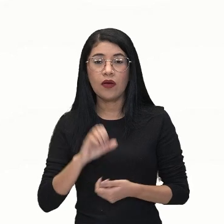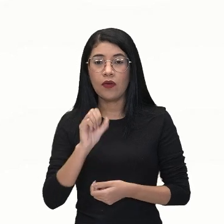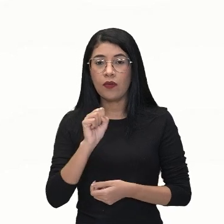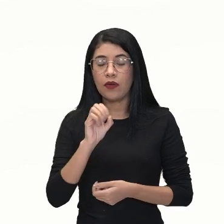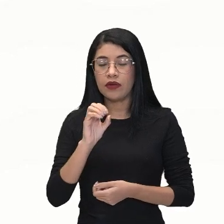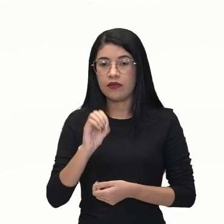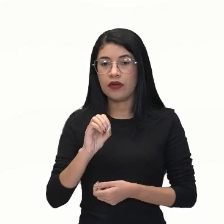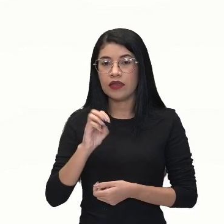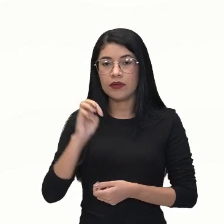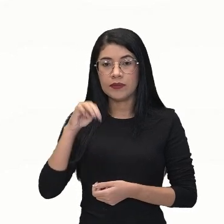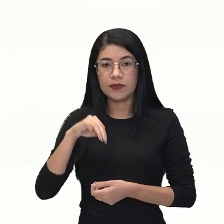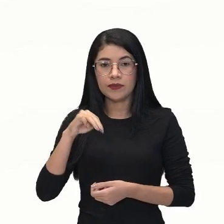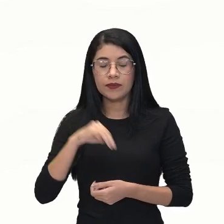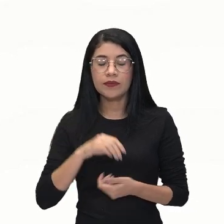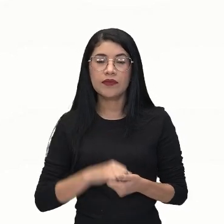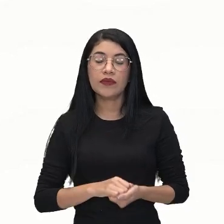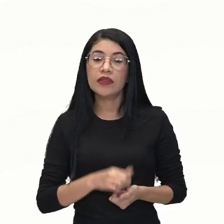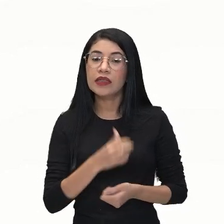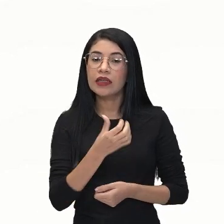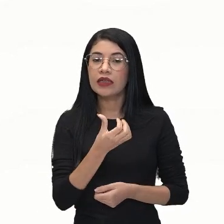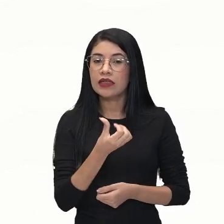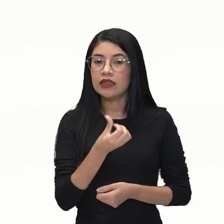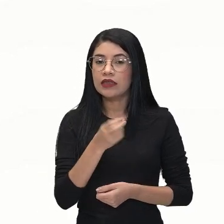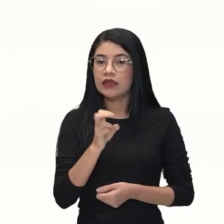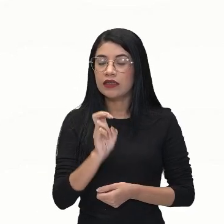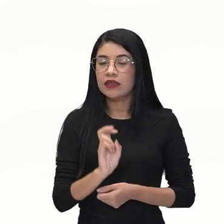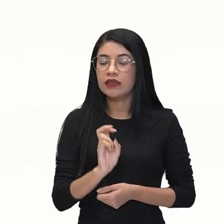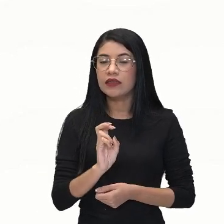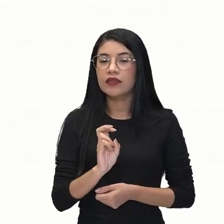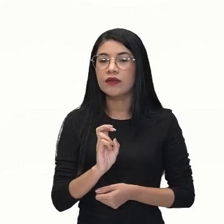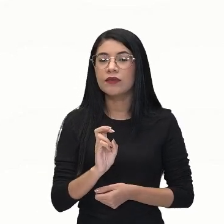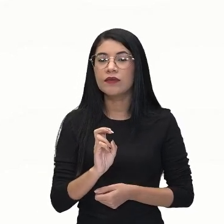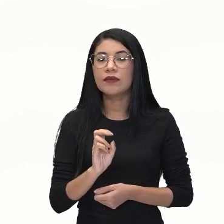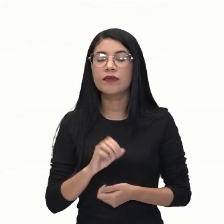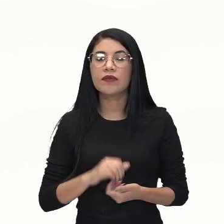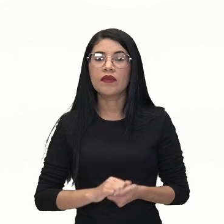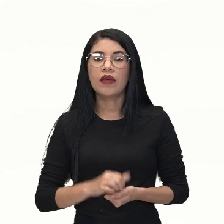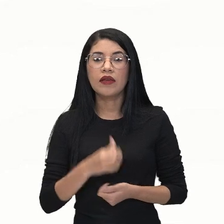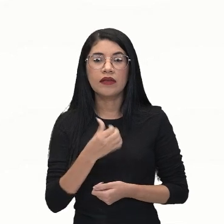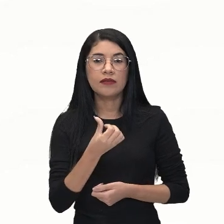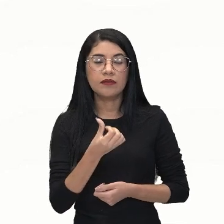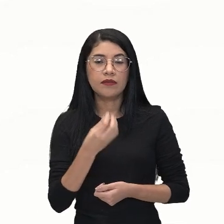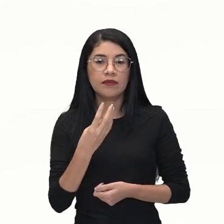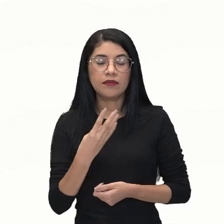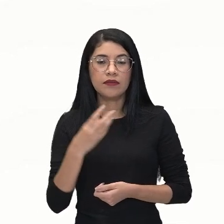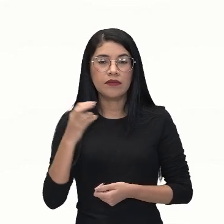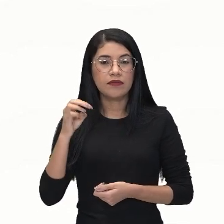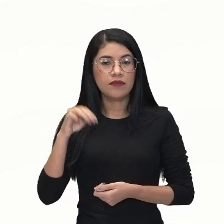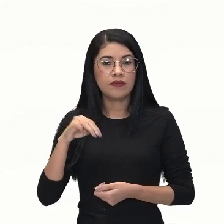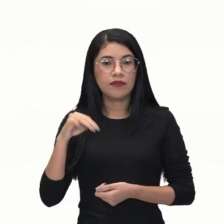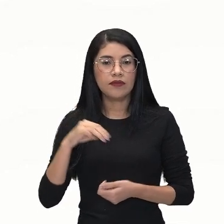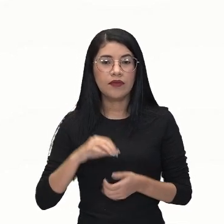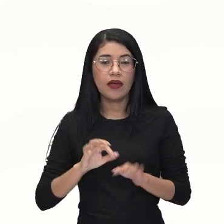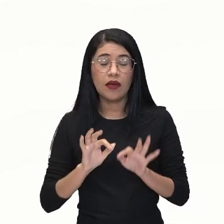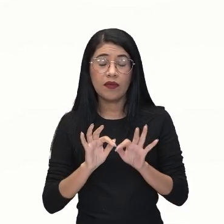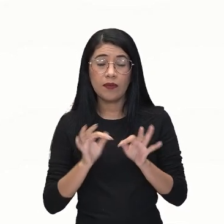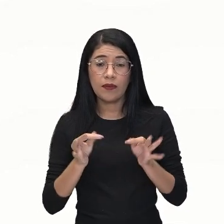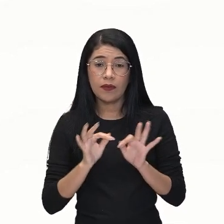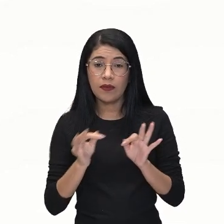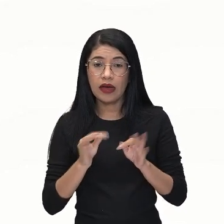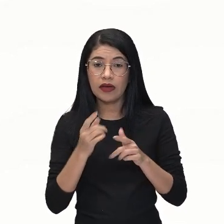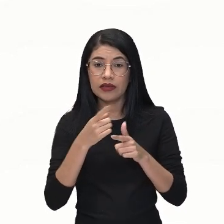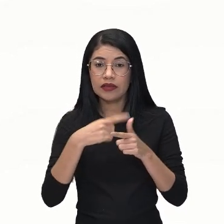minutos. Em 65 km por hora, eu levei 64 minutos. Se eu simplificar agora a minha